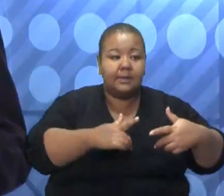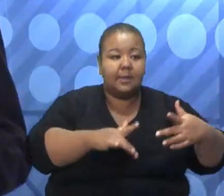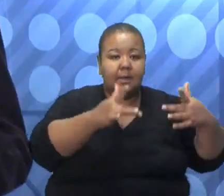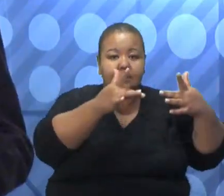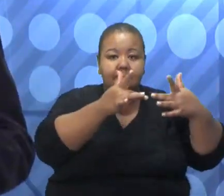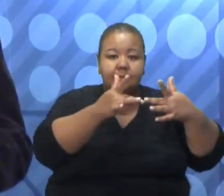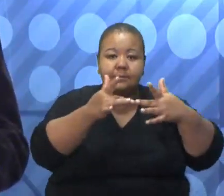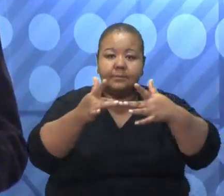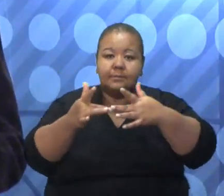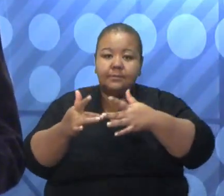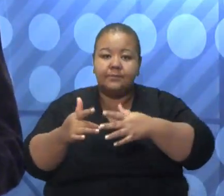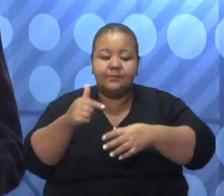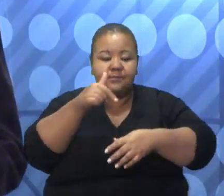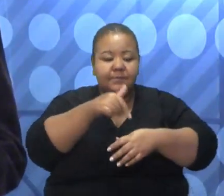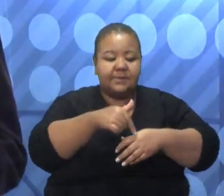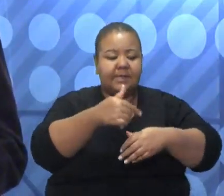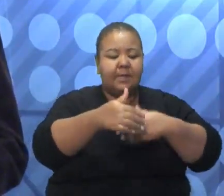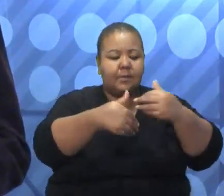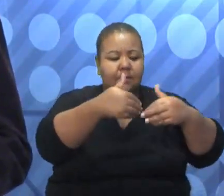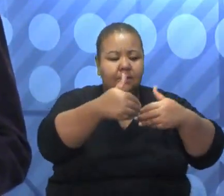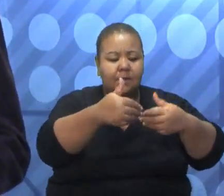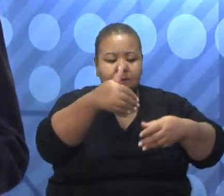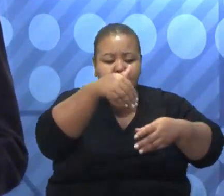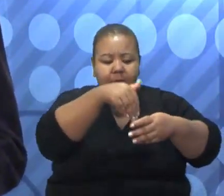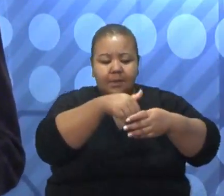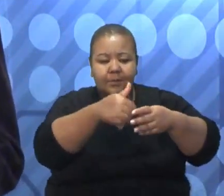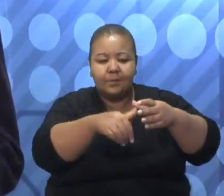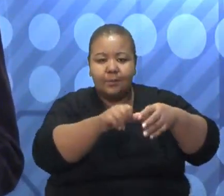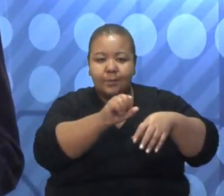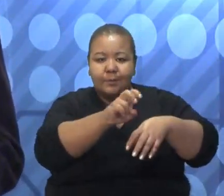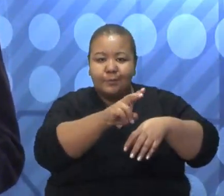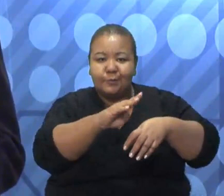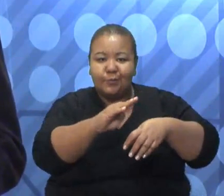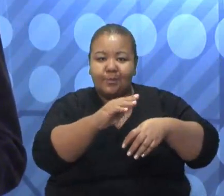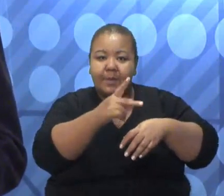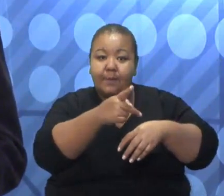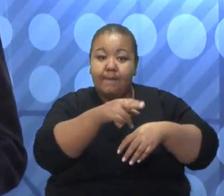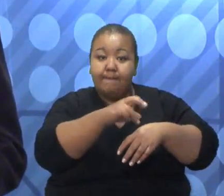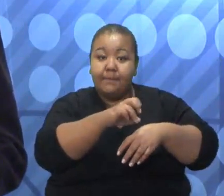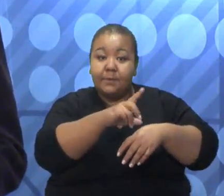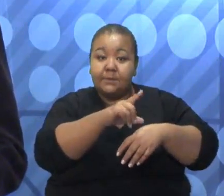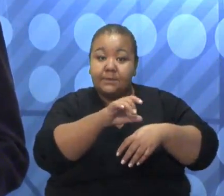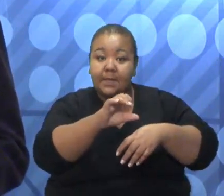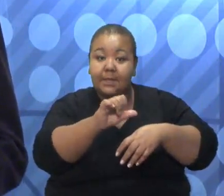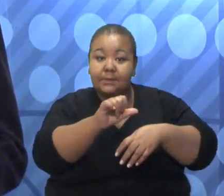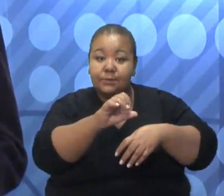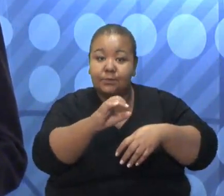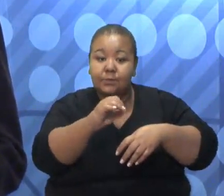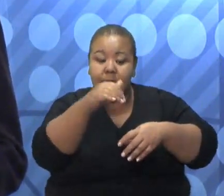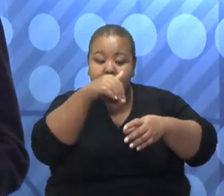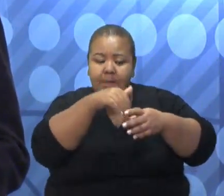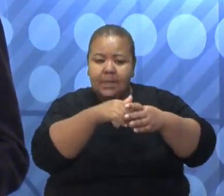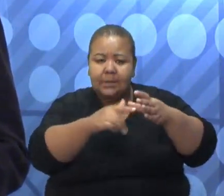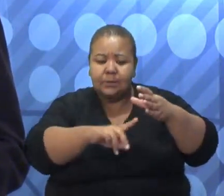tem um processo, dentro dele tem os subprocessos e dentro desses subprocessos pequenas atividades que vão determinar o passo